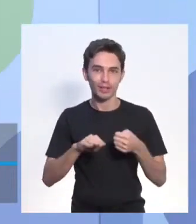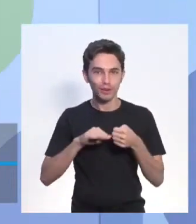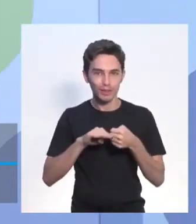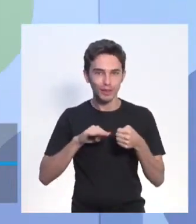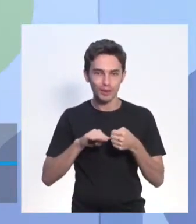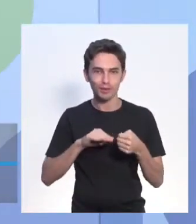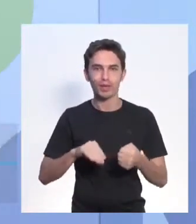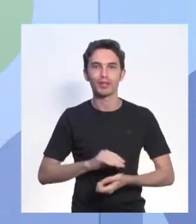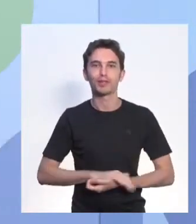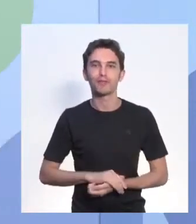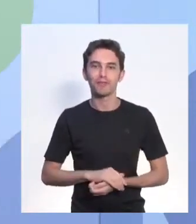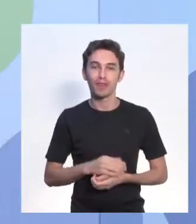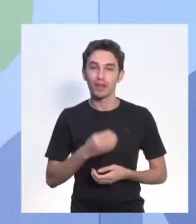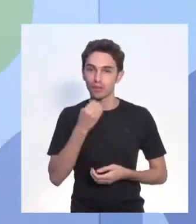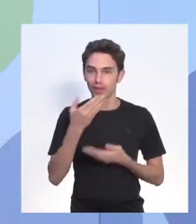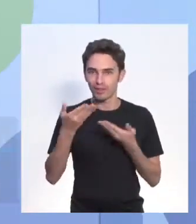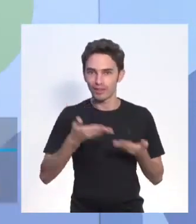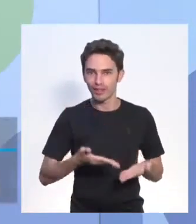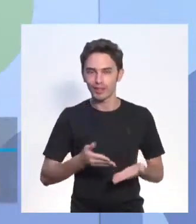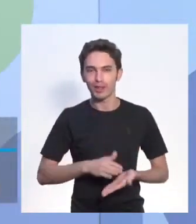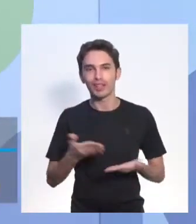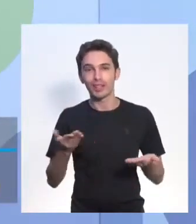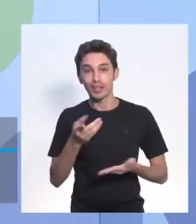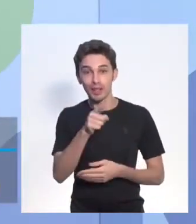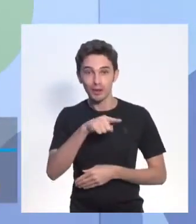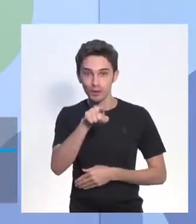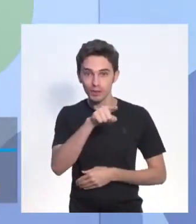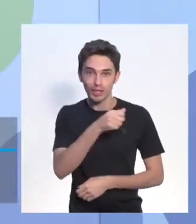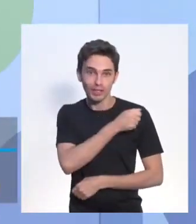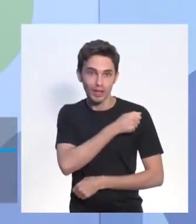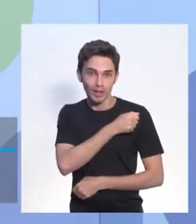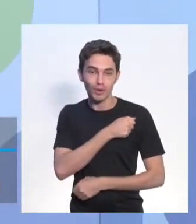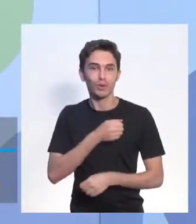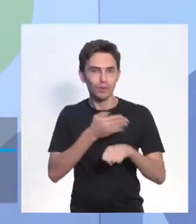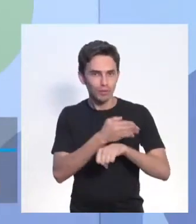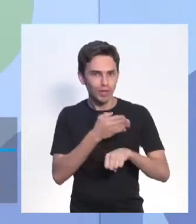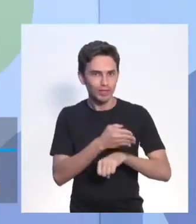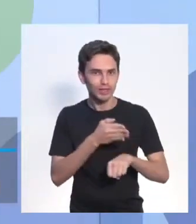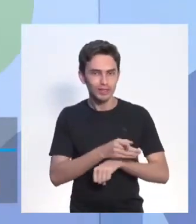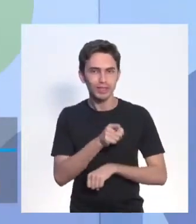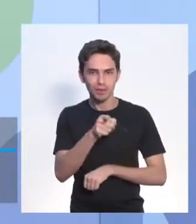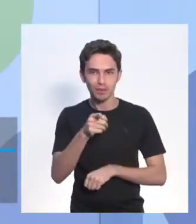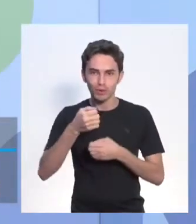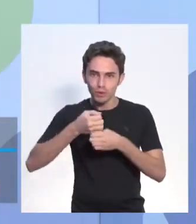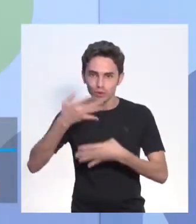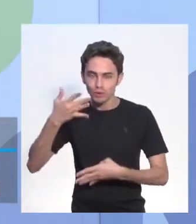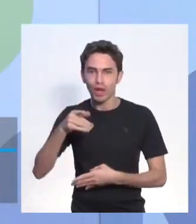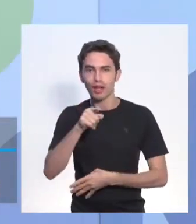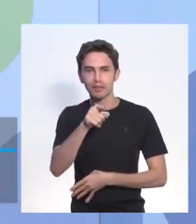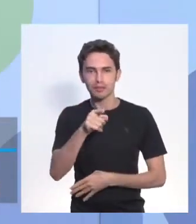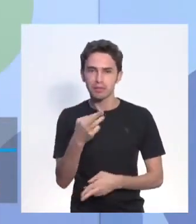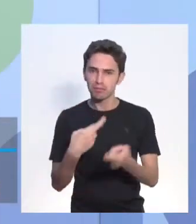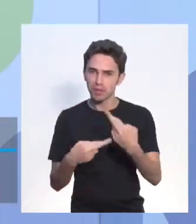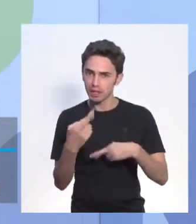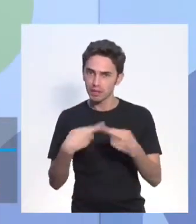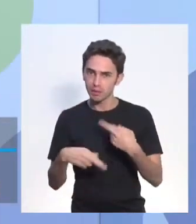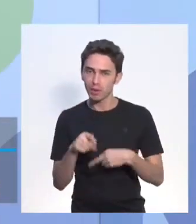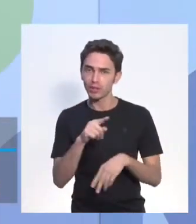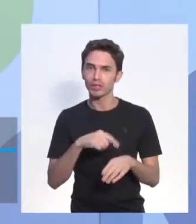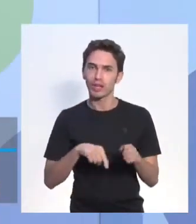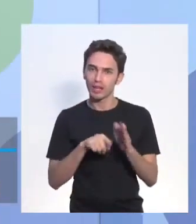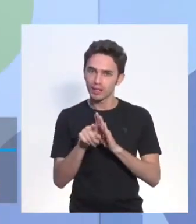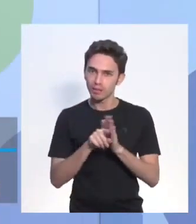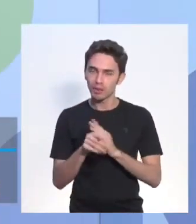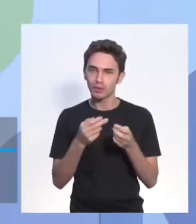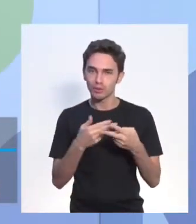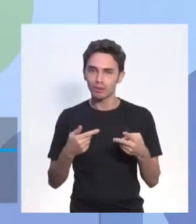Sejam bem-vindos. Alunos, participem do chat, mandem as suas respostas das atividades lá. Eu quero passar